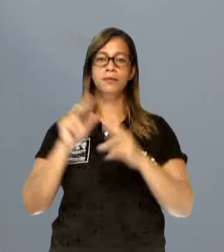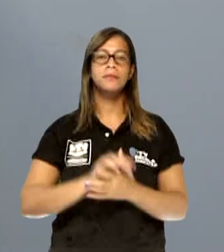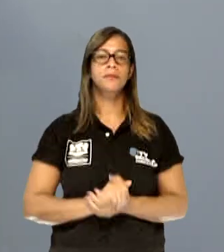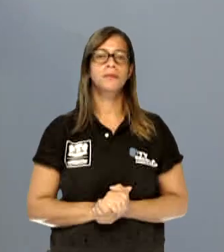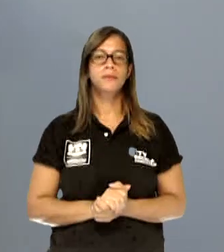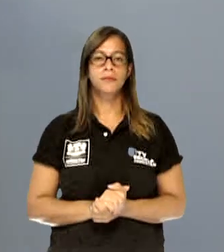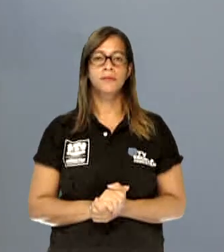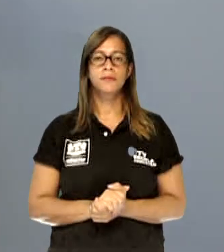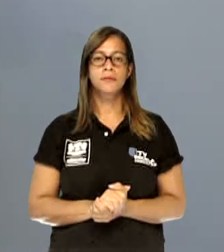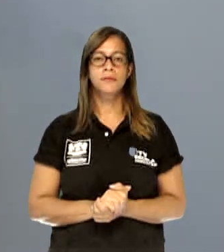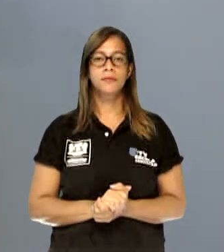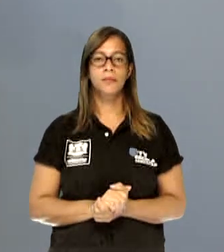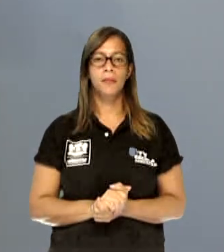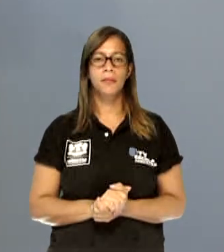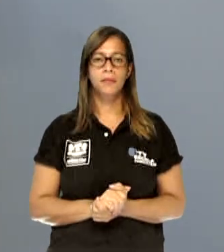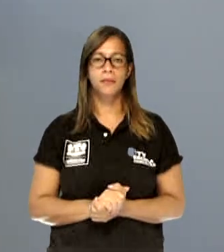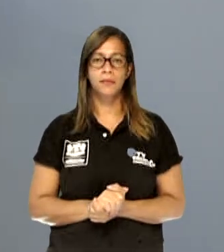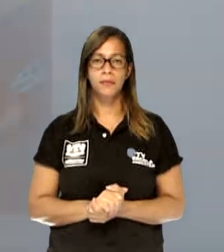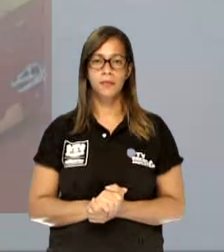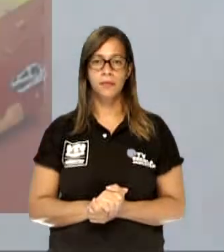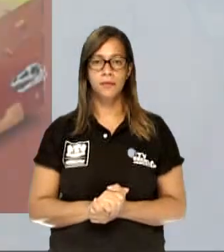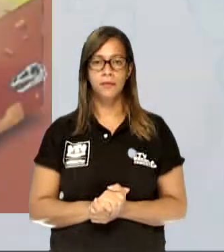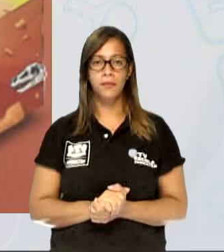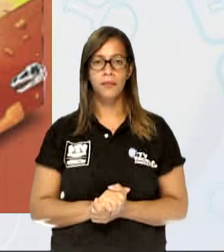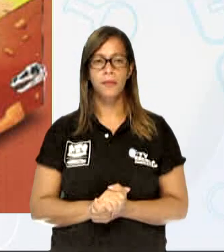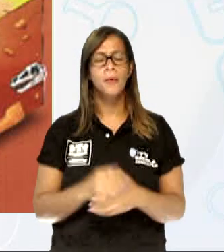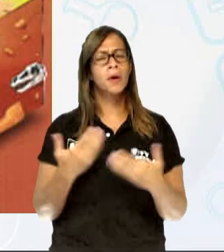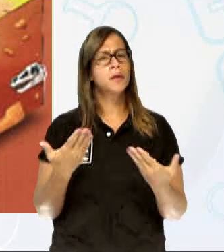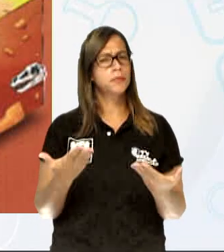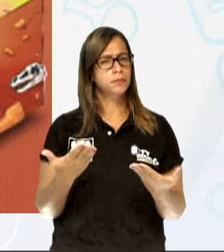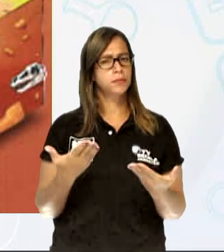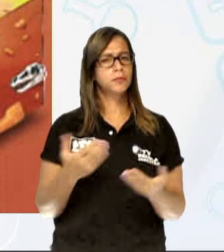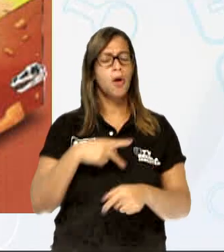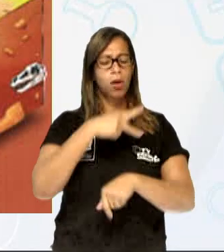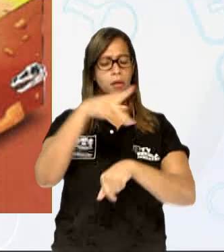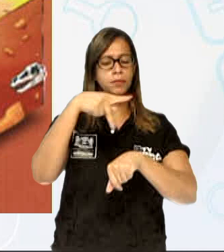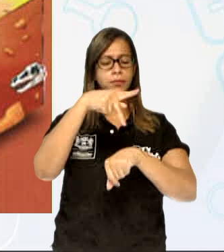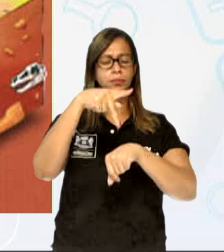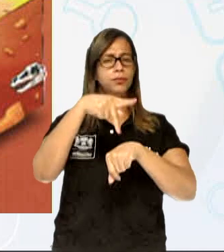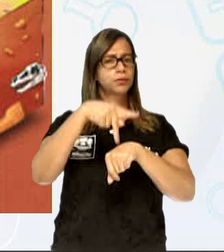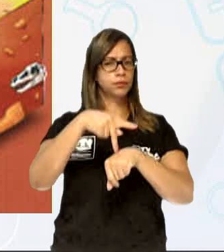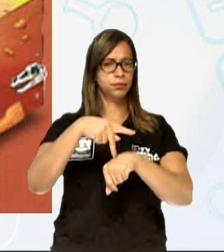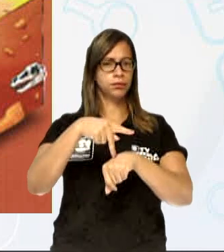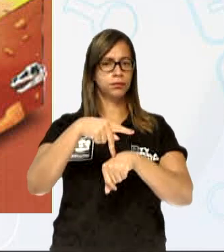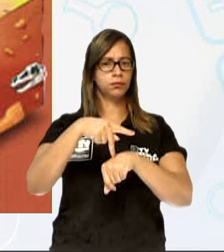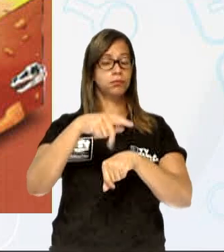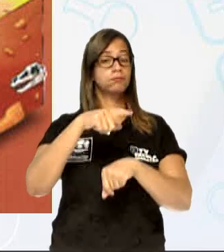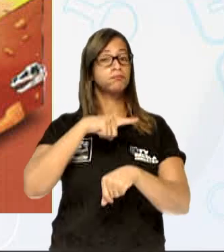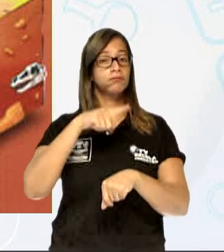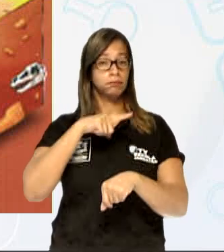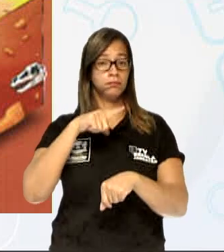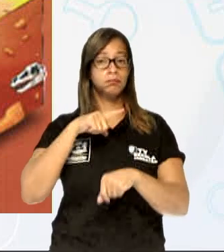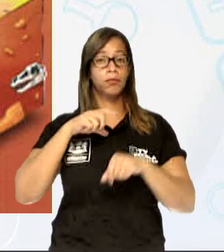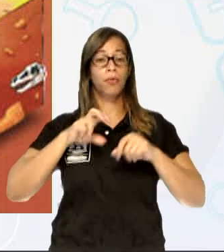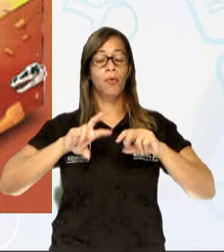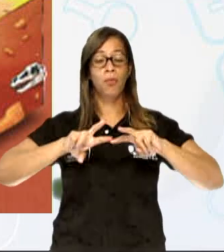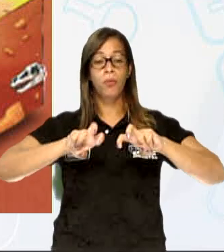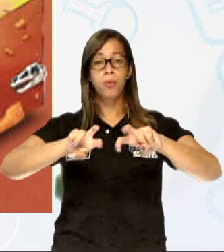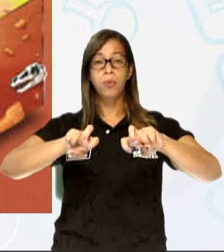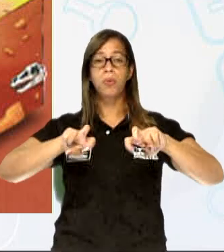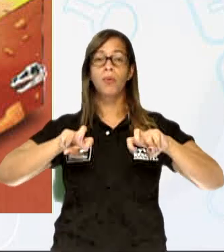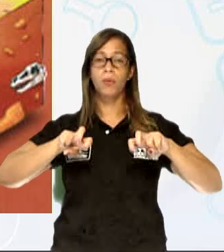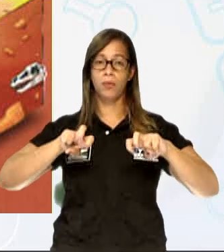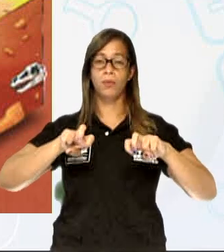vestígios aqui no Brasil. Será que no nosso país existem sítios arqueológicos que nos